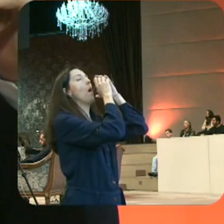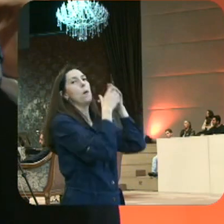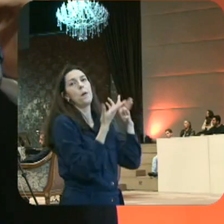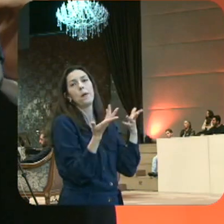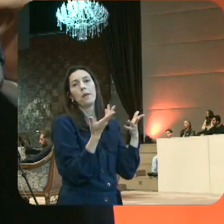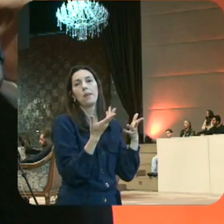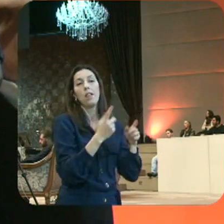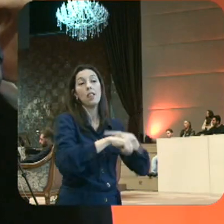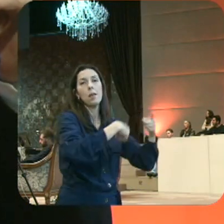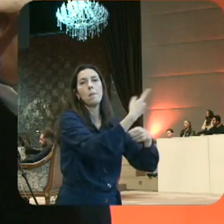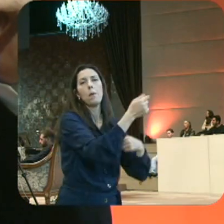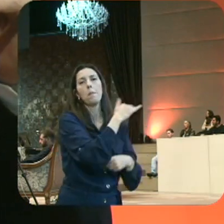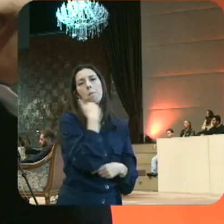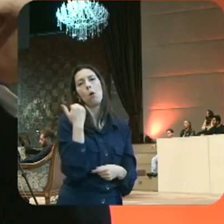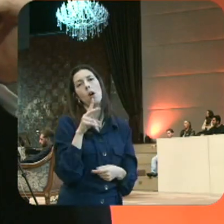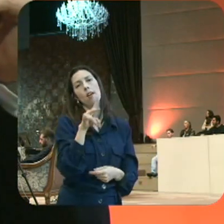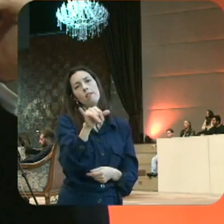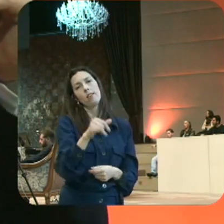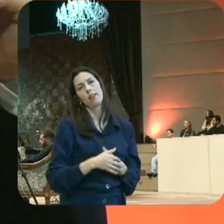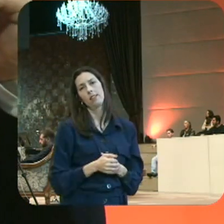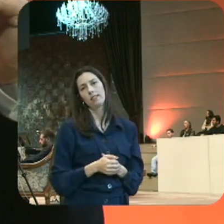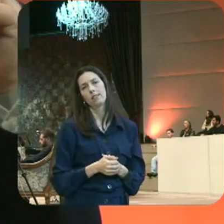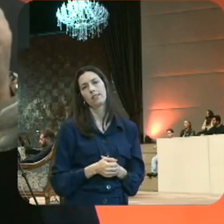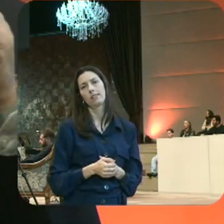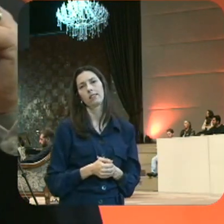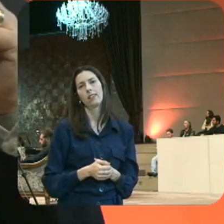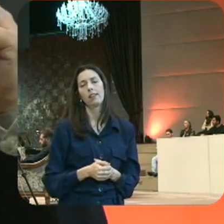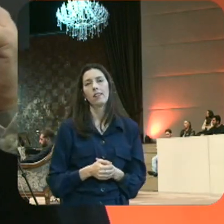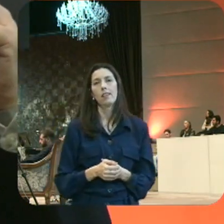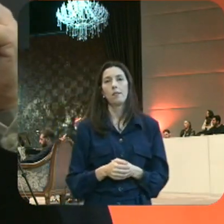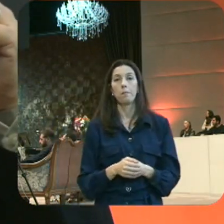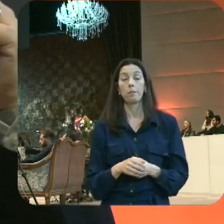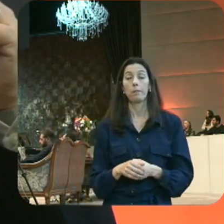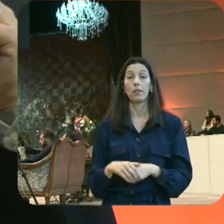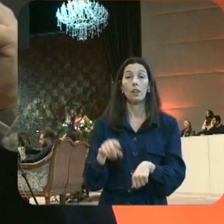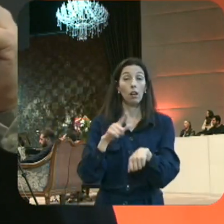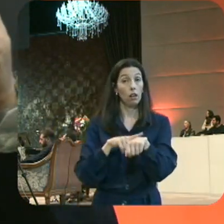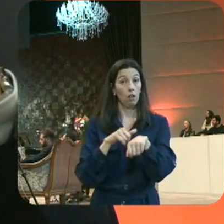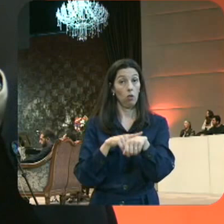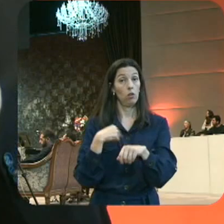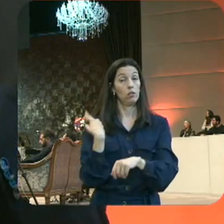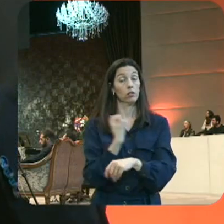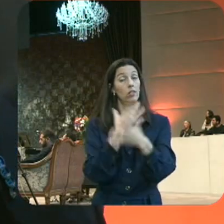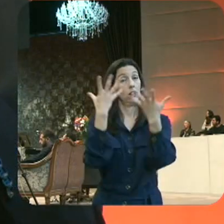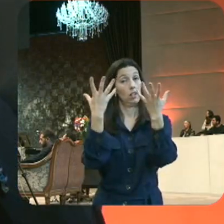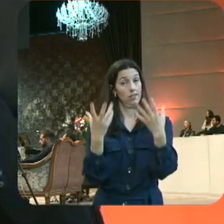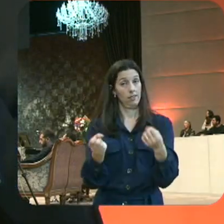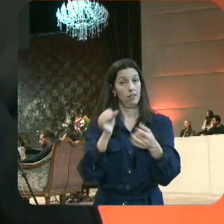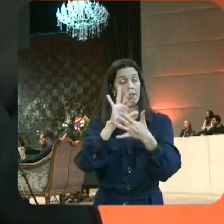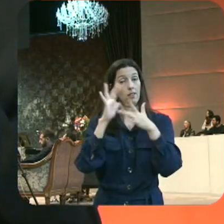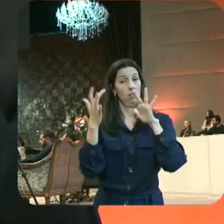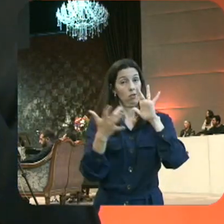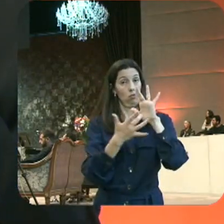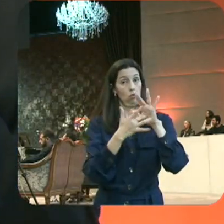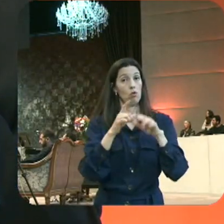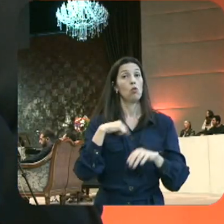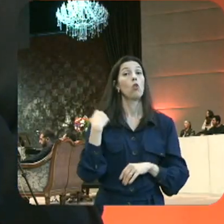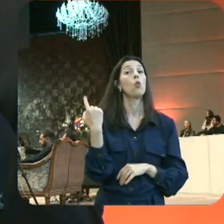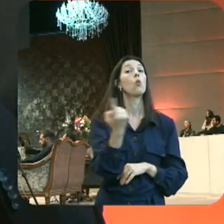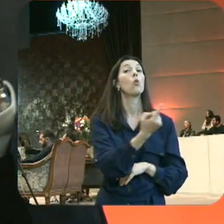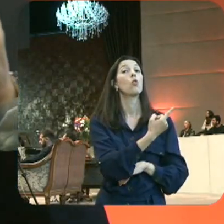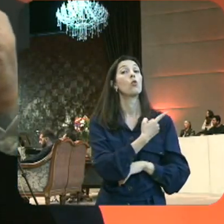nos comprometemos a ser servos de Deus, porque Deus